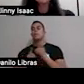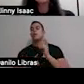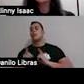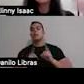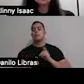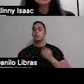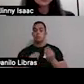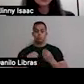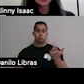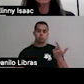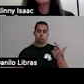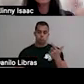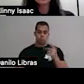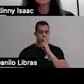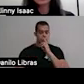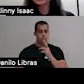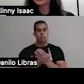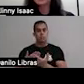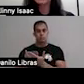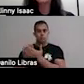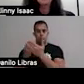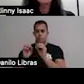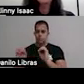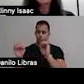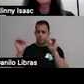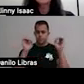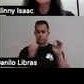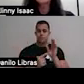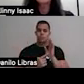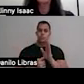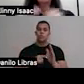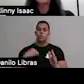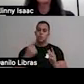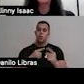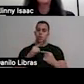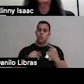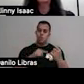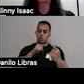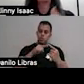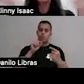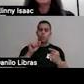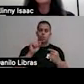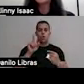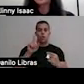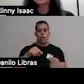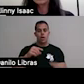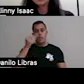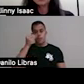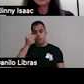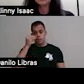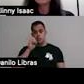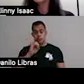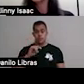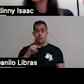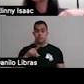que não tinha ainda nada na literatura mostrando esse cenário, o nosso objetivo foi ver, portanto, se a atenuação da